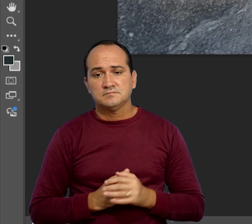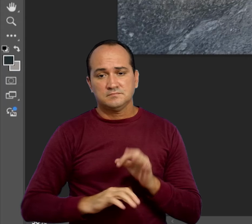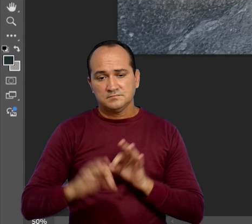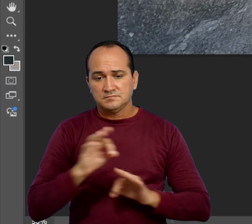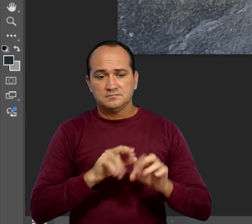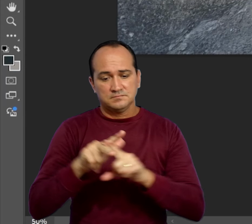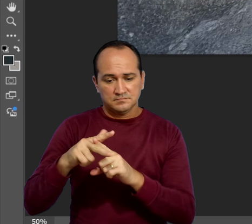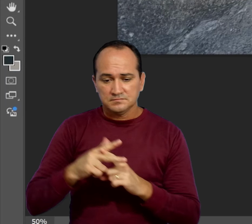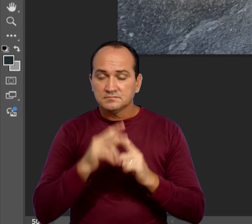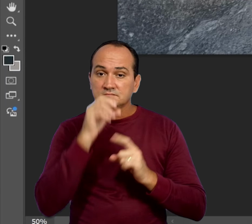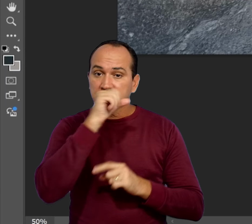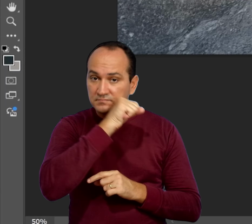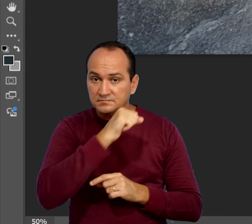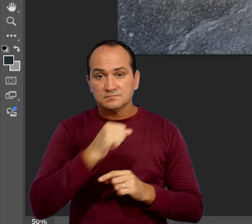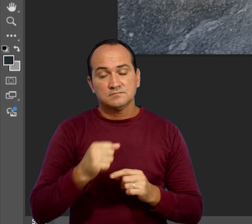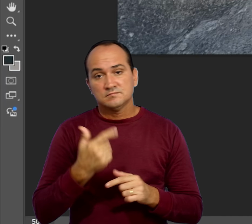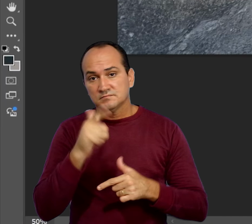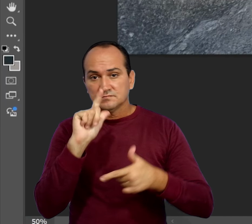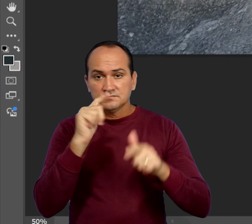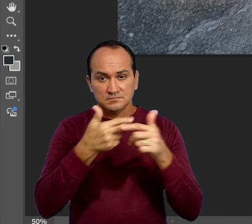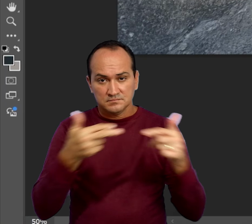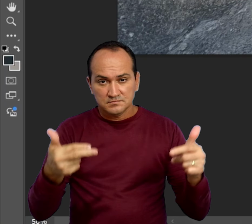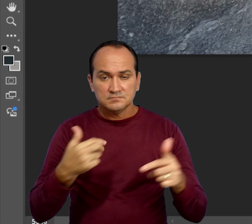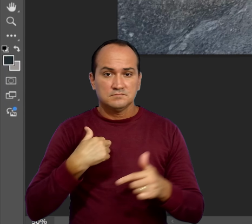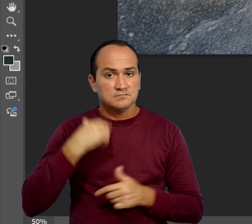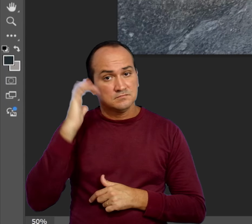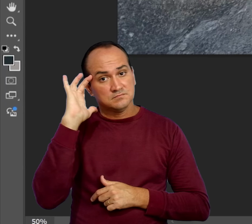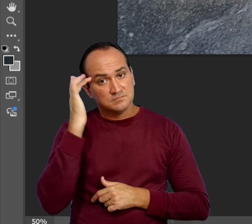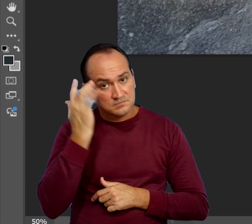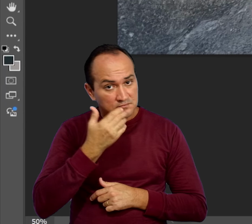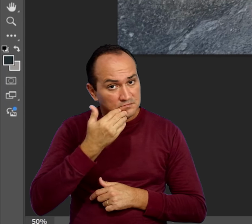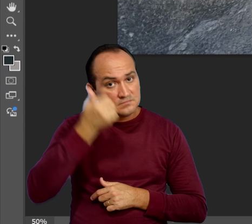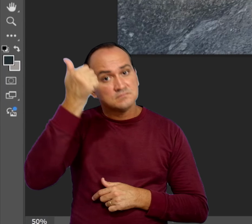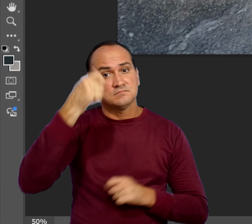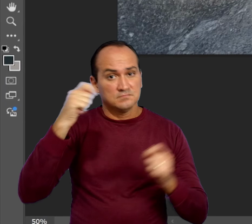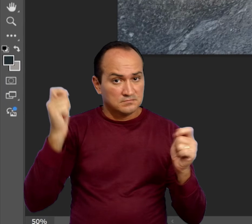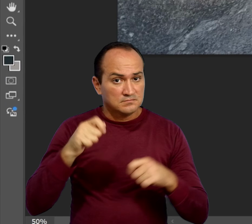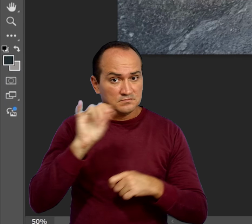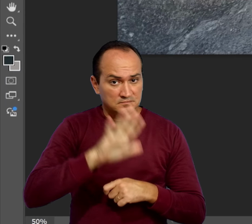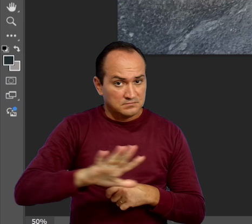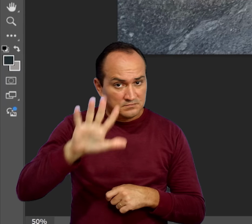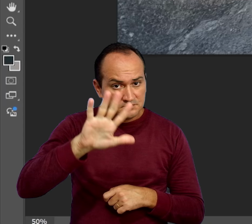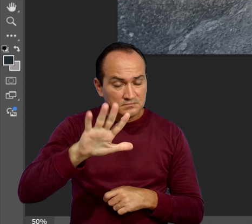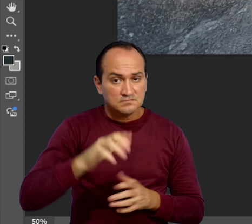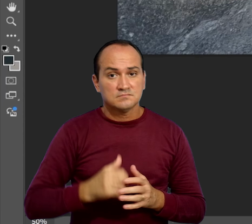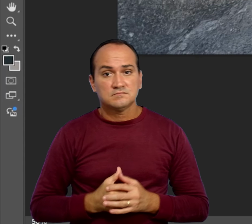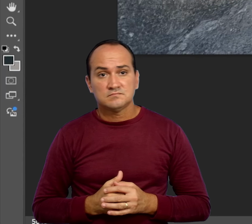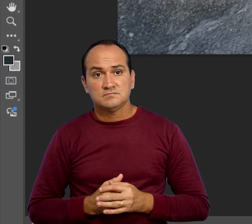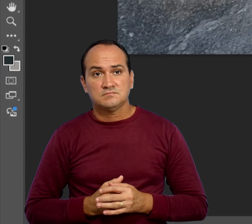para fazer uma correçãozinha rápida de uma outra coisa que eu acho que pode ser melhorada aqui na imagem.